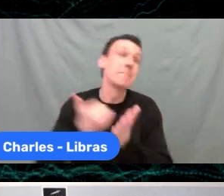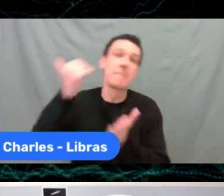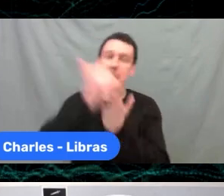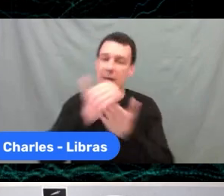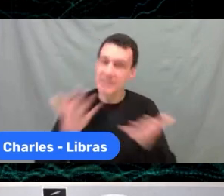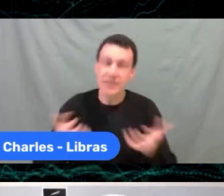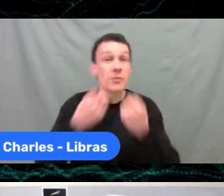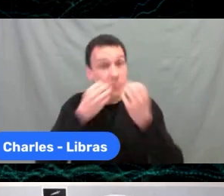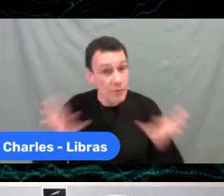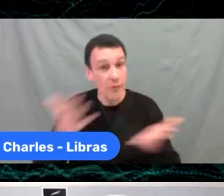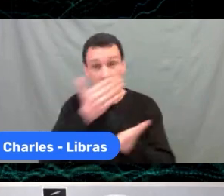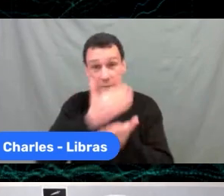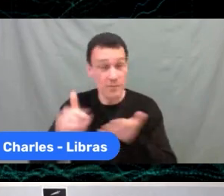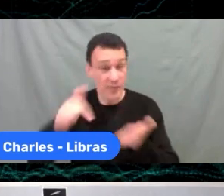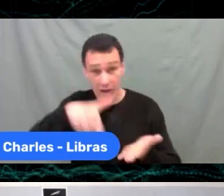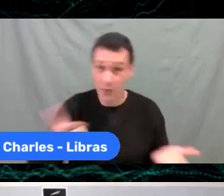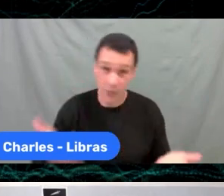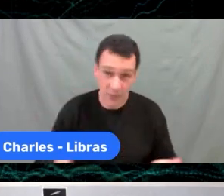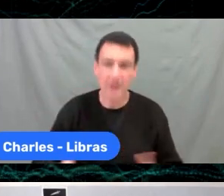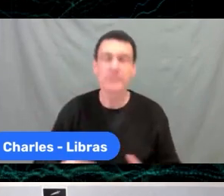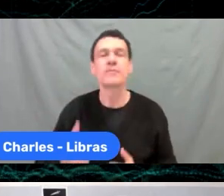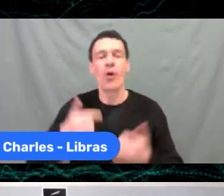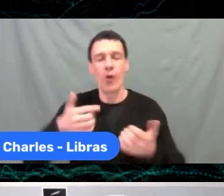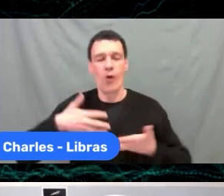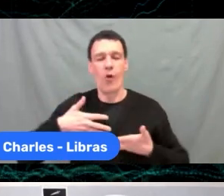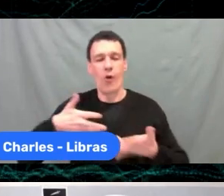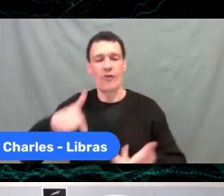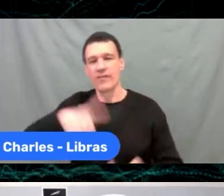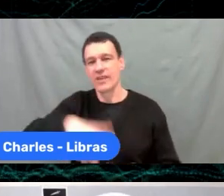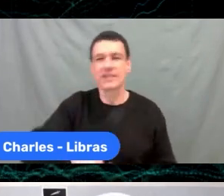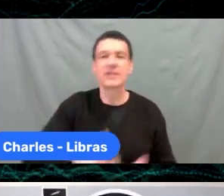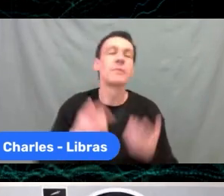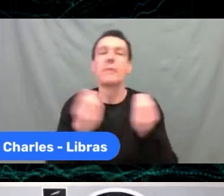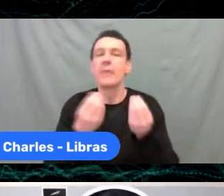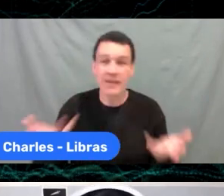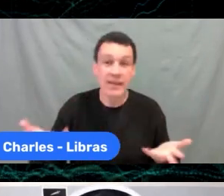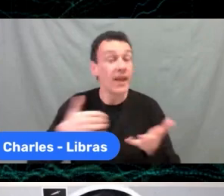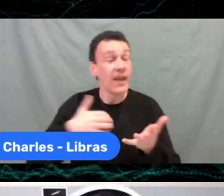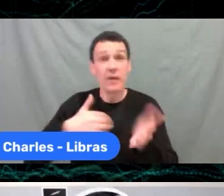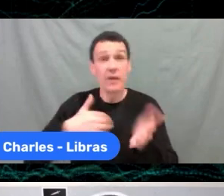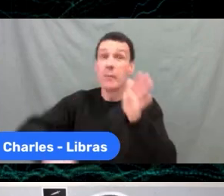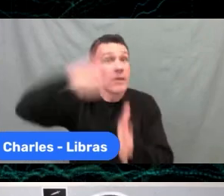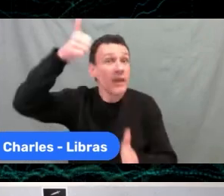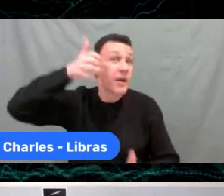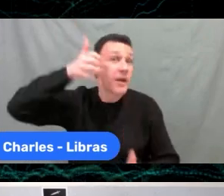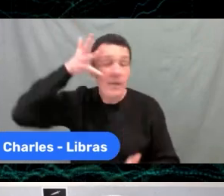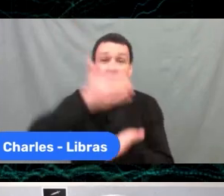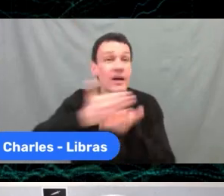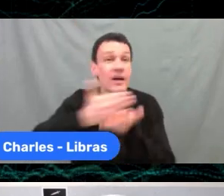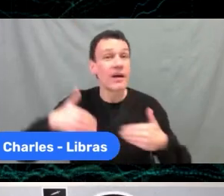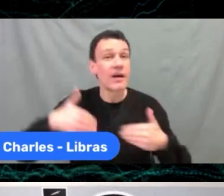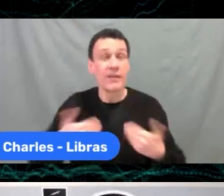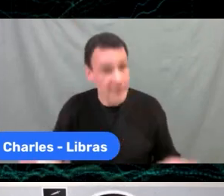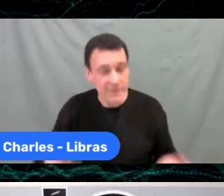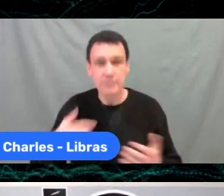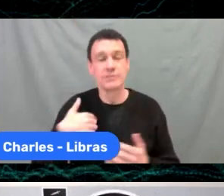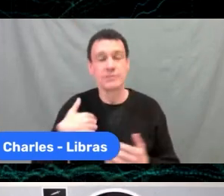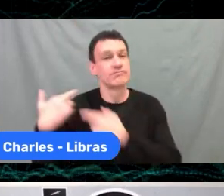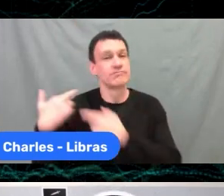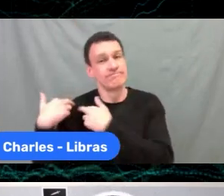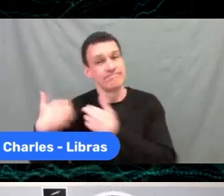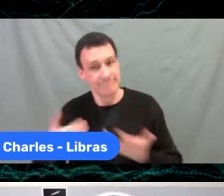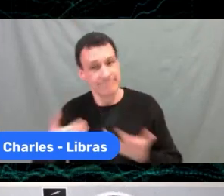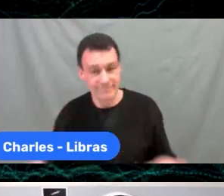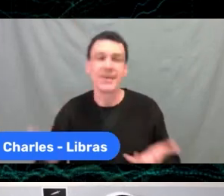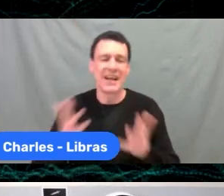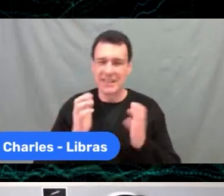começando. Então, eu recebi esse convite para abrir alas para o evento. Então, eu estou com uma responsabilidade enorme de aquecer